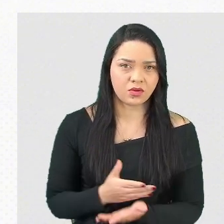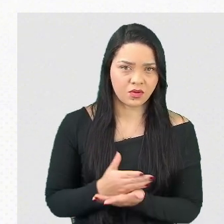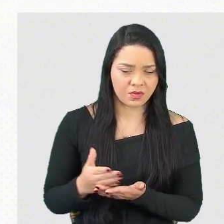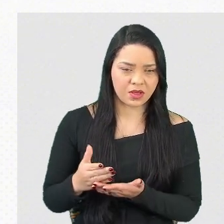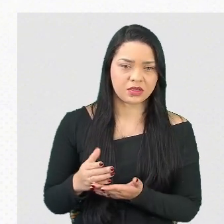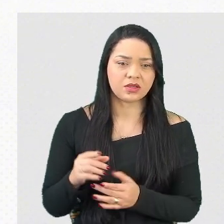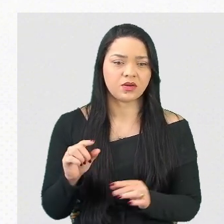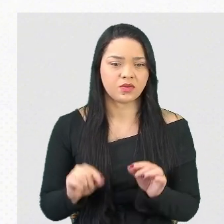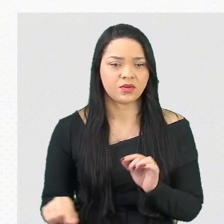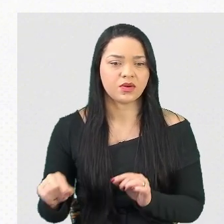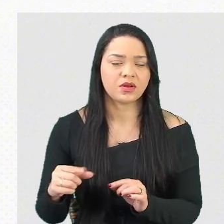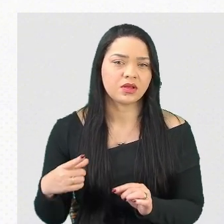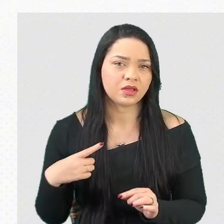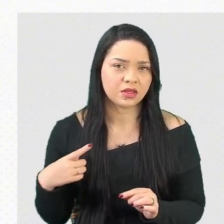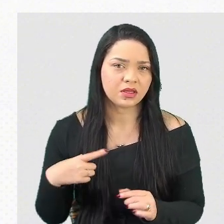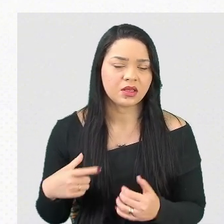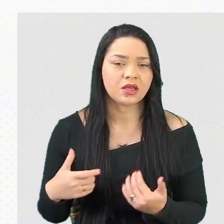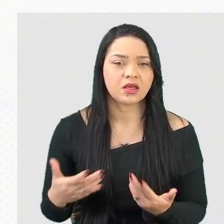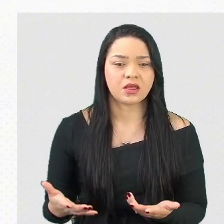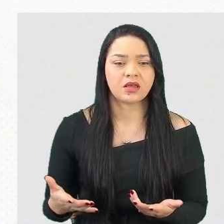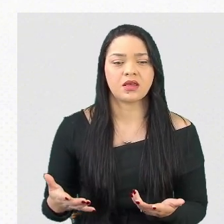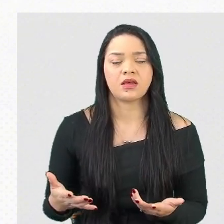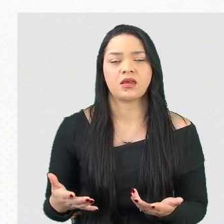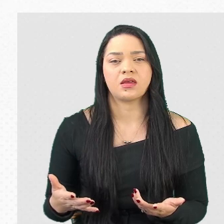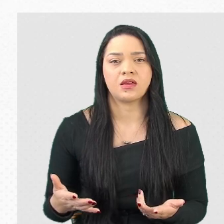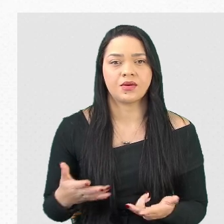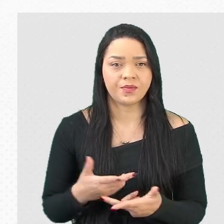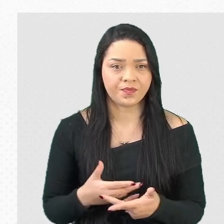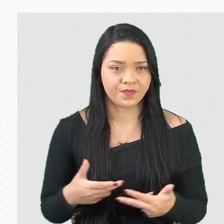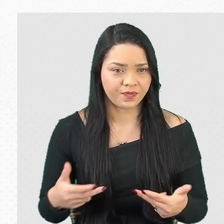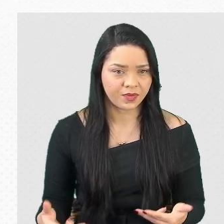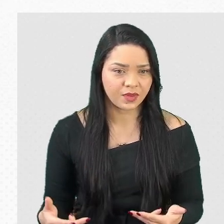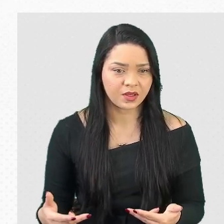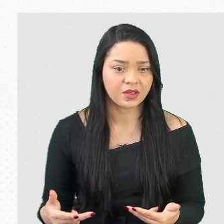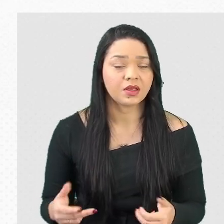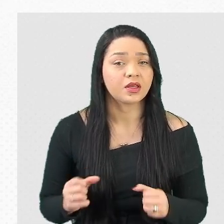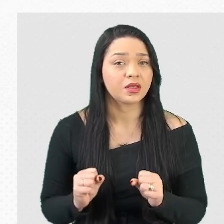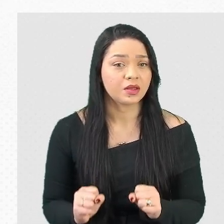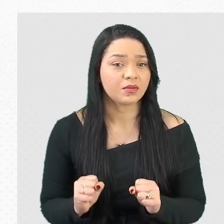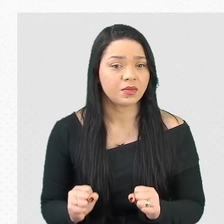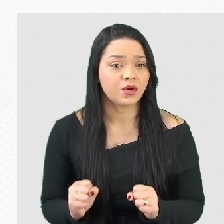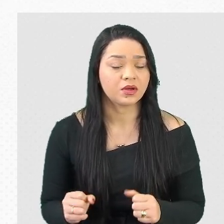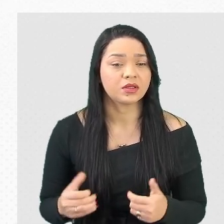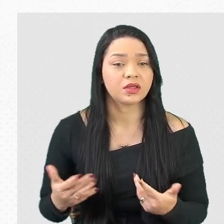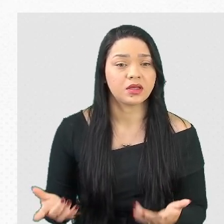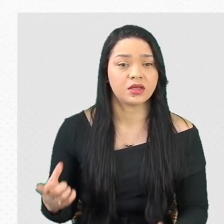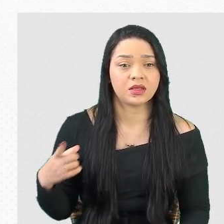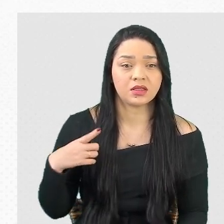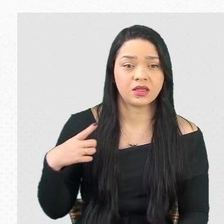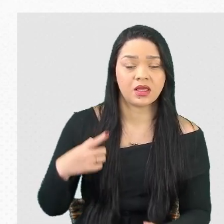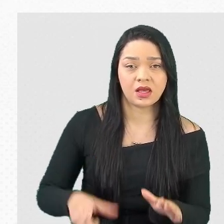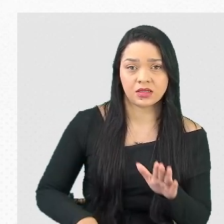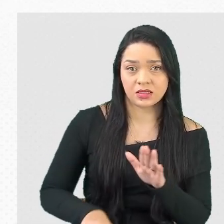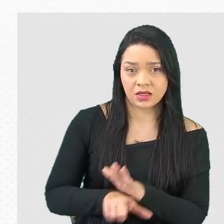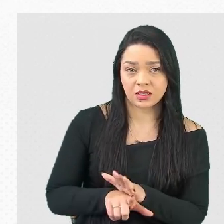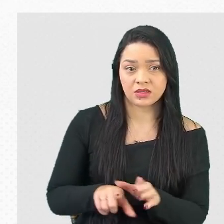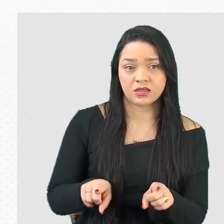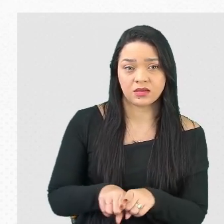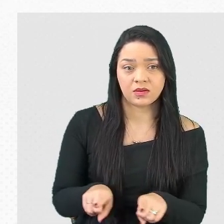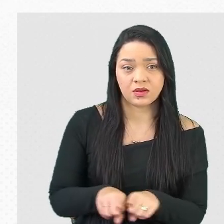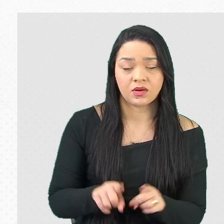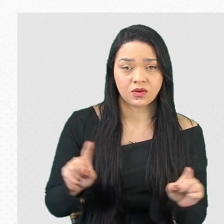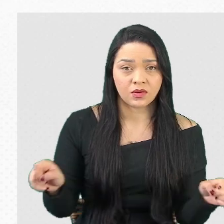que houvesse tiranos, né, déspotas, né, que pudessem fazer as leis em conformidade com